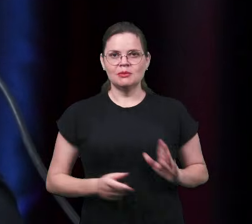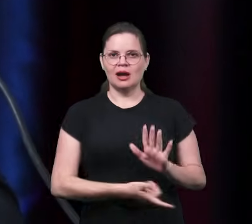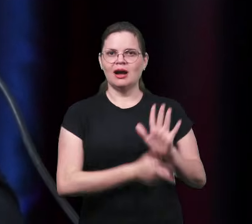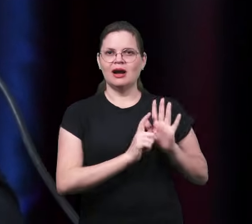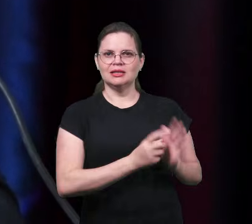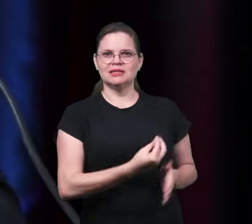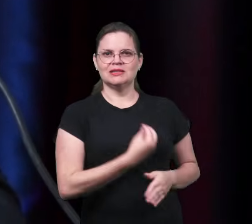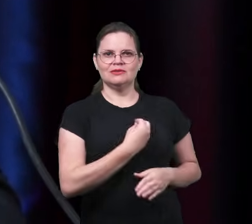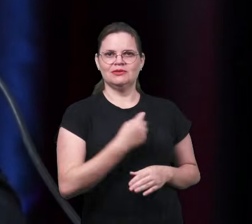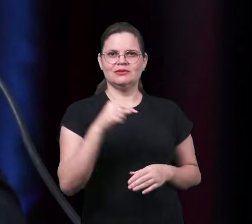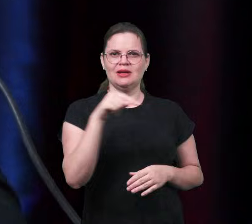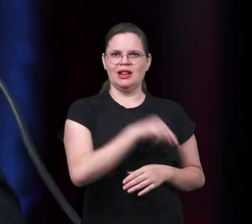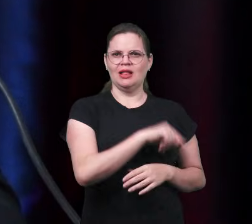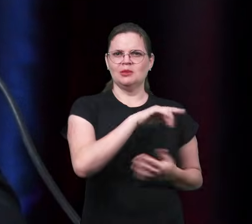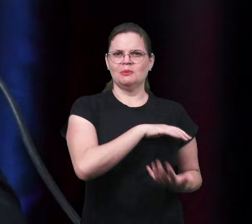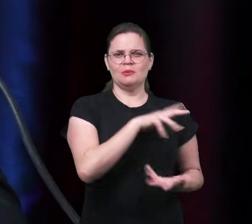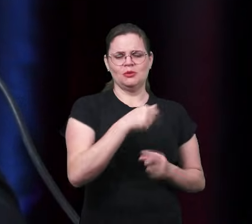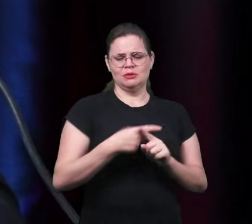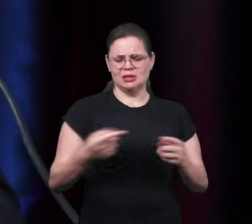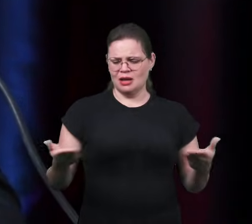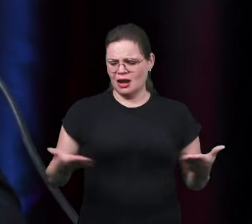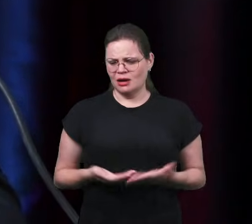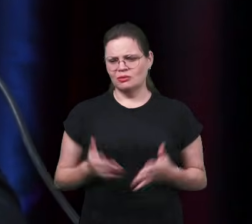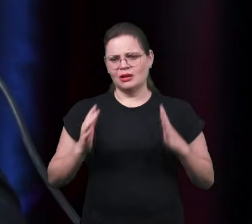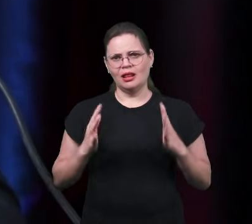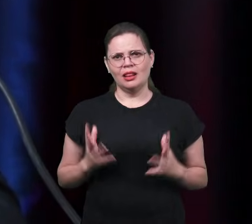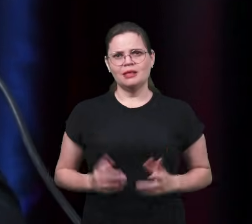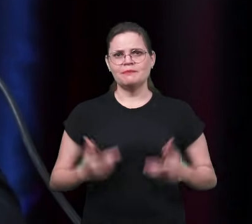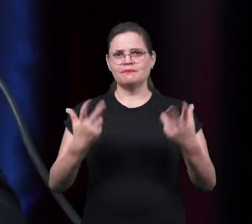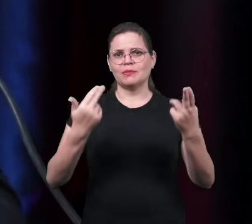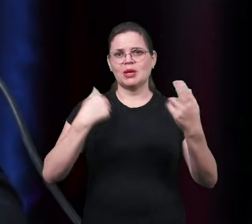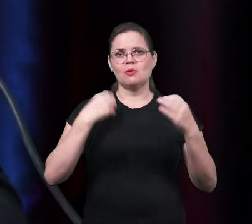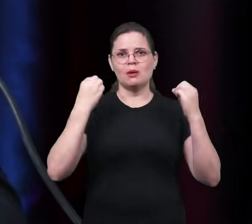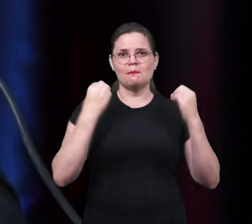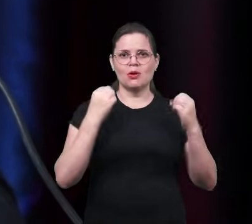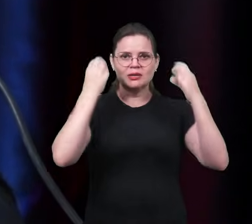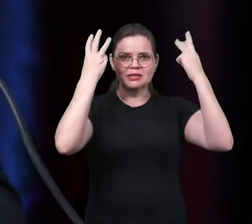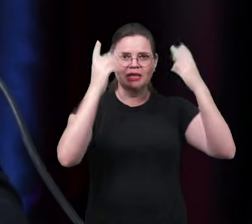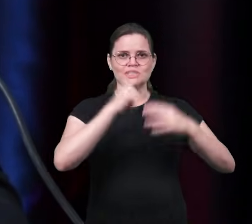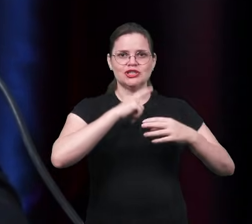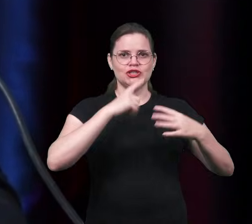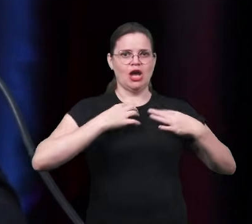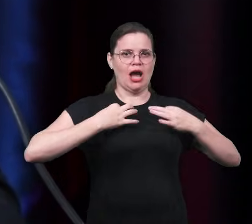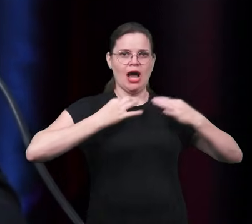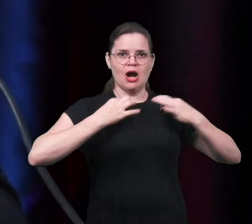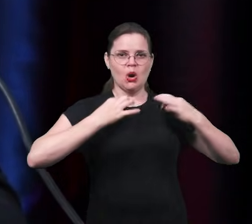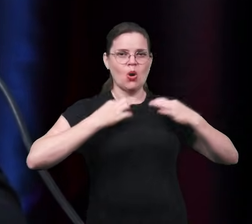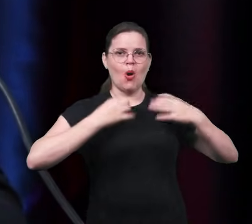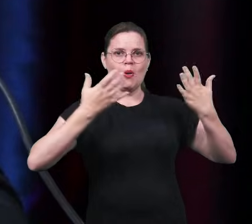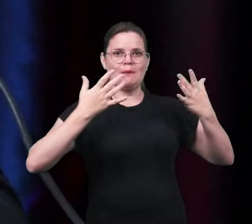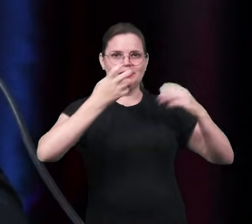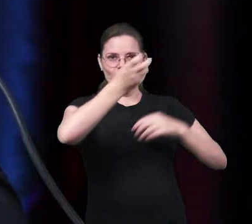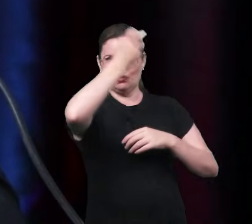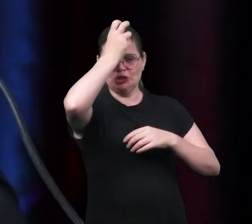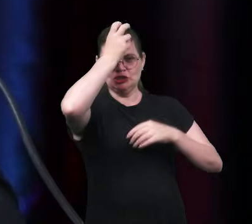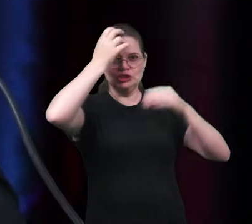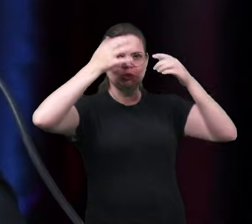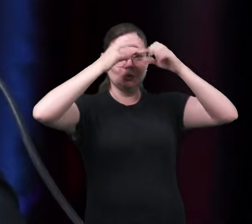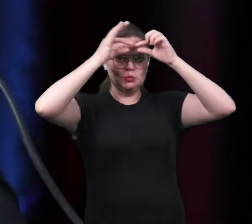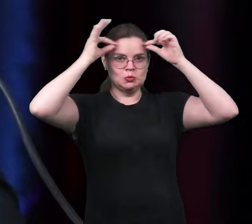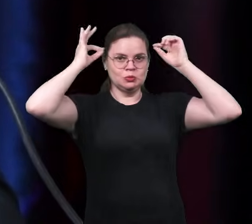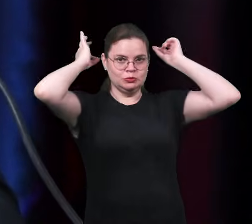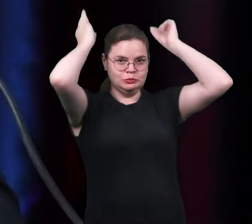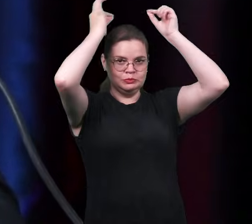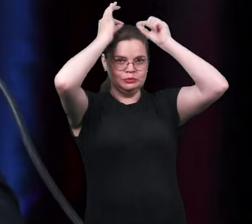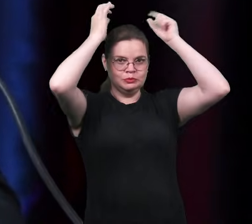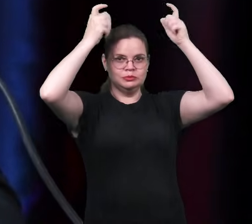de vestes egípcias, costumes egípcios, agora era um pastor, era um servo, né, nas mãos